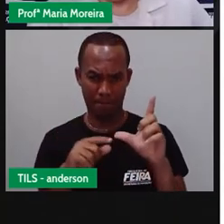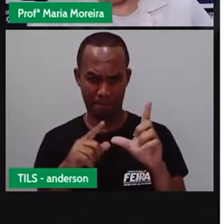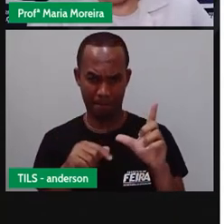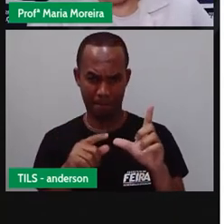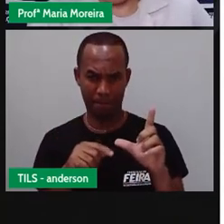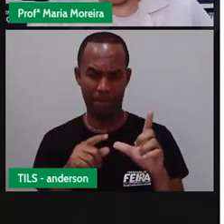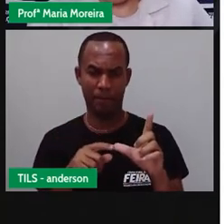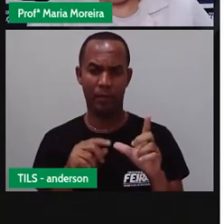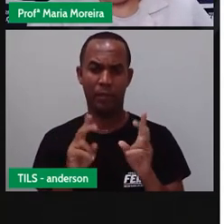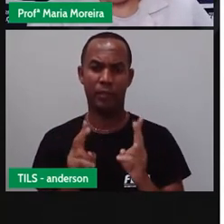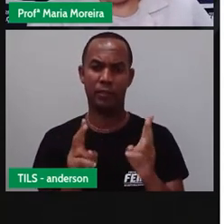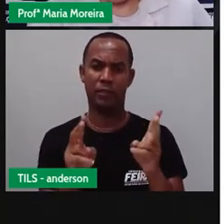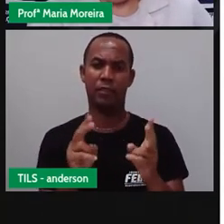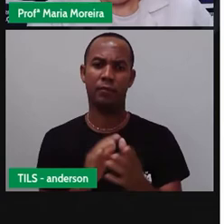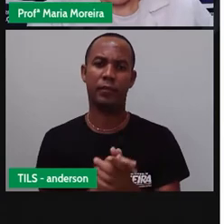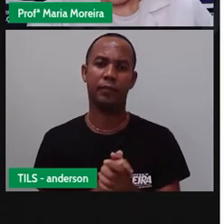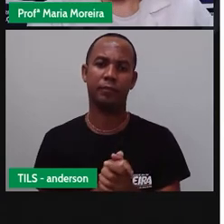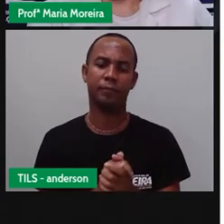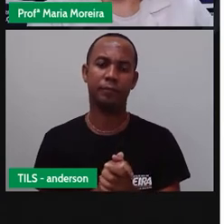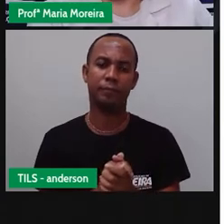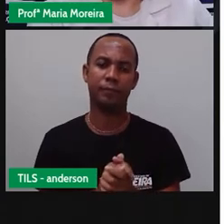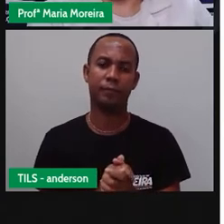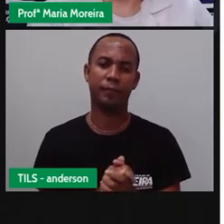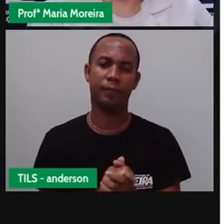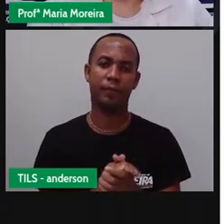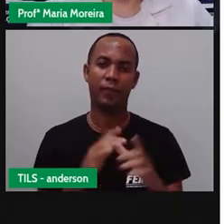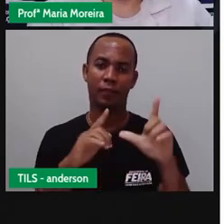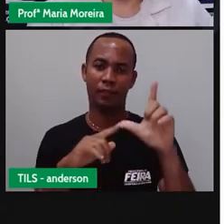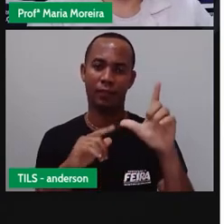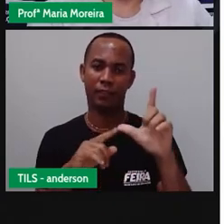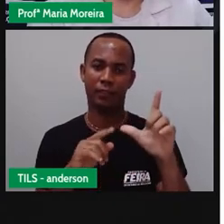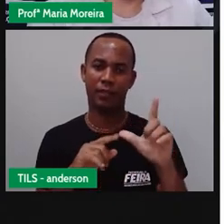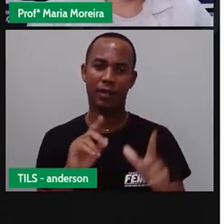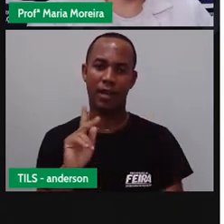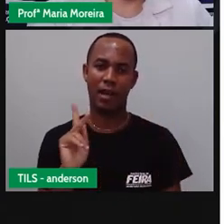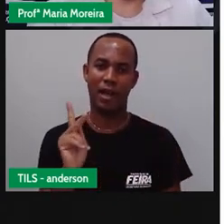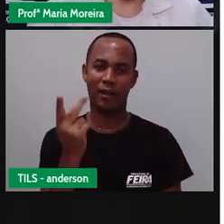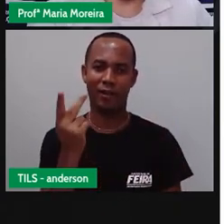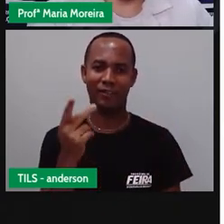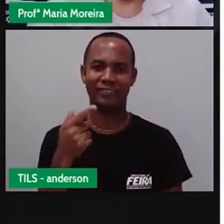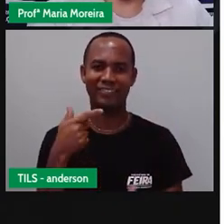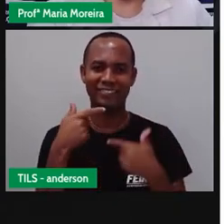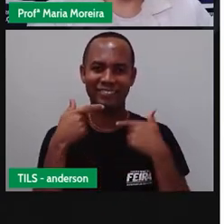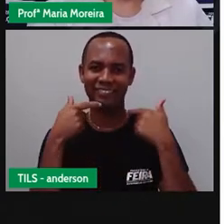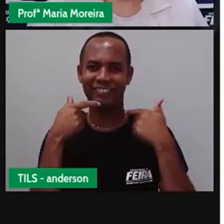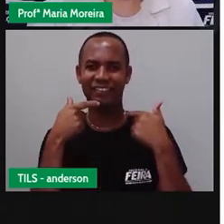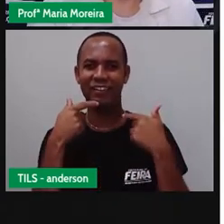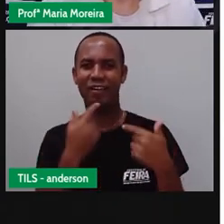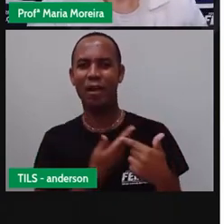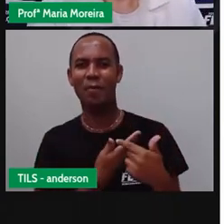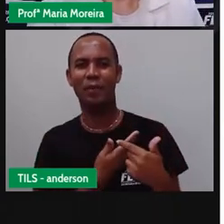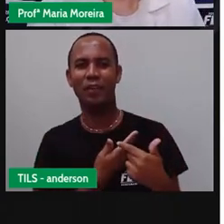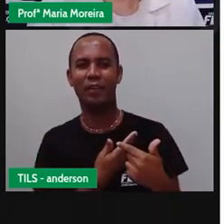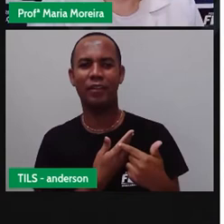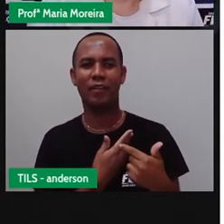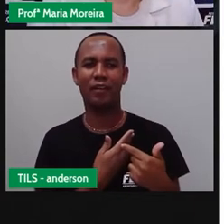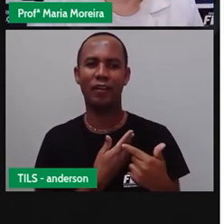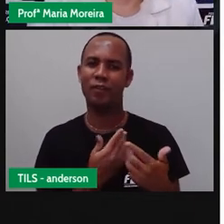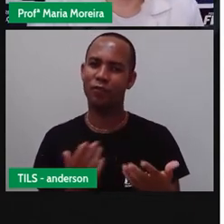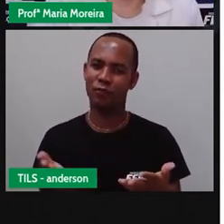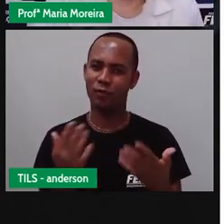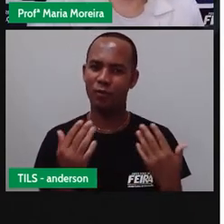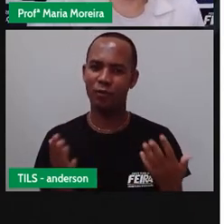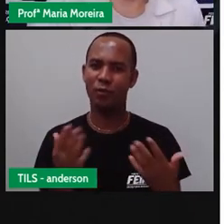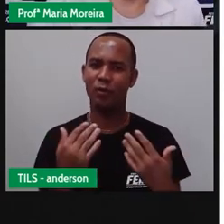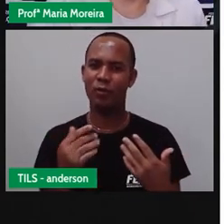combinação com a letra h sorriu e pediu para as amigas e vamos